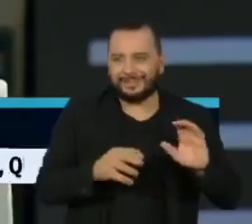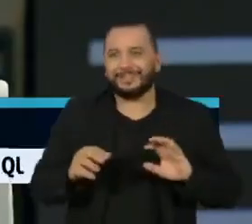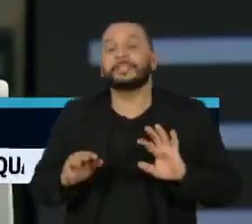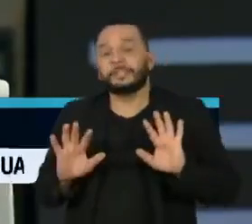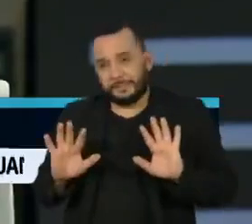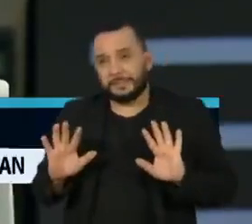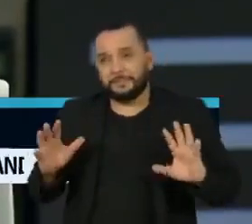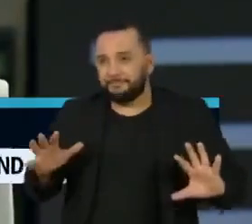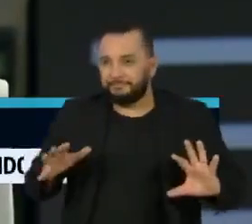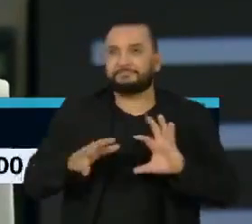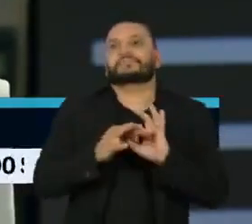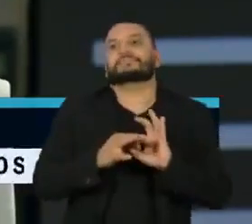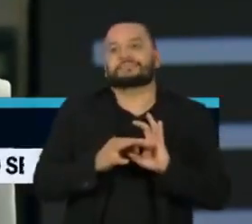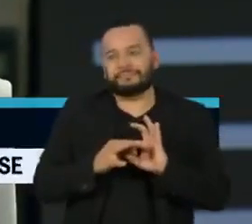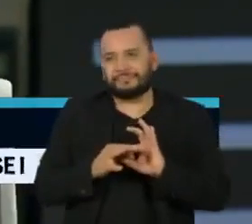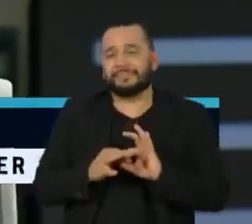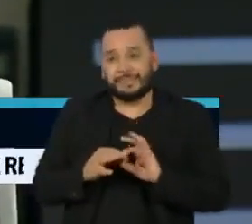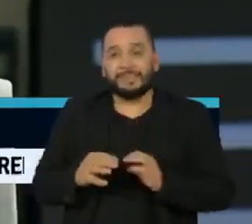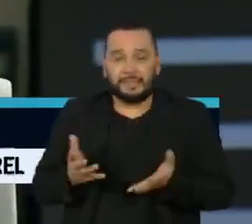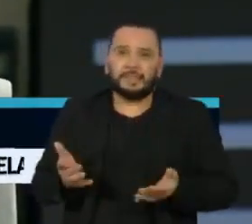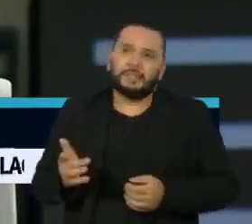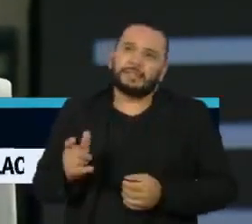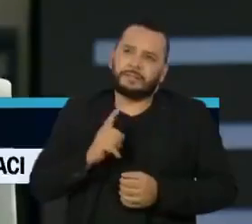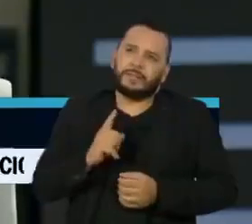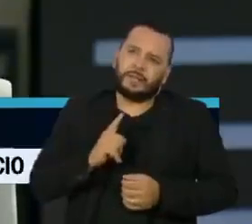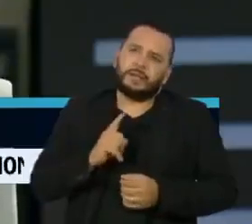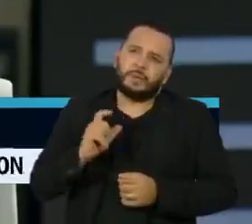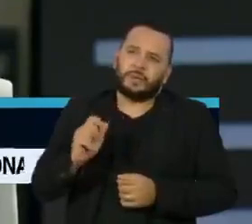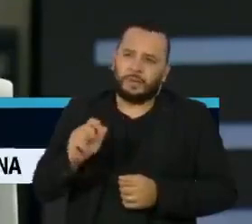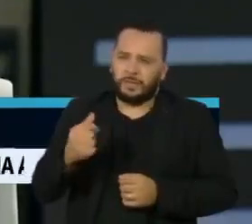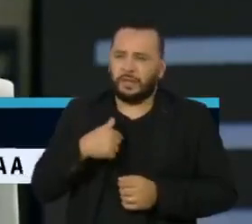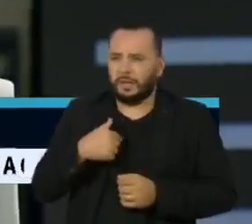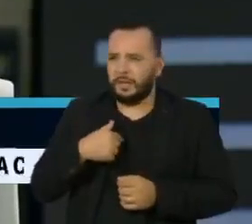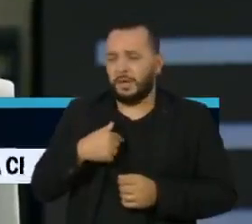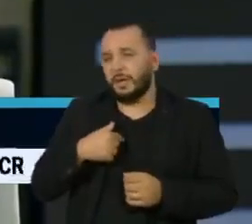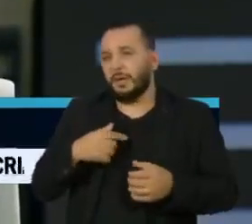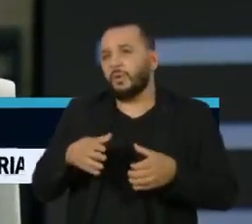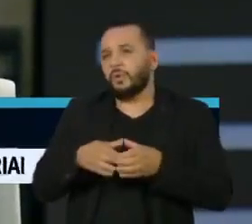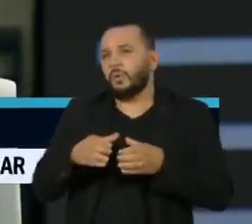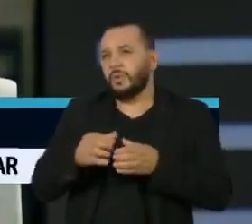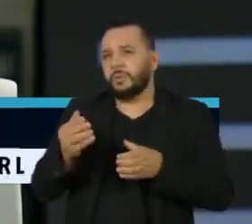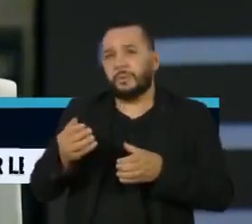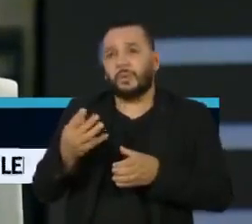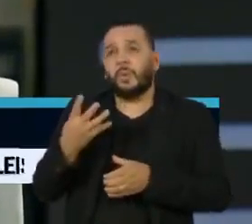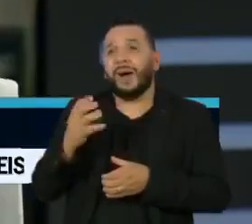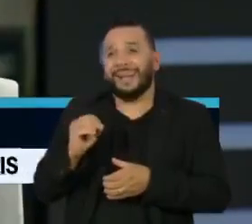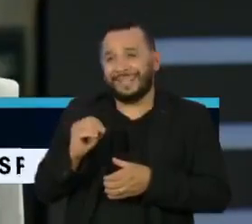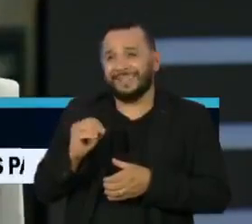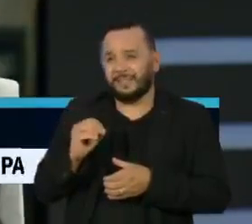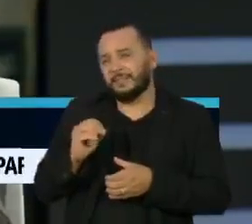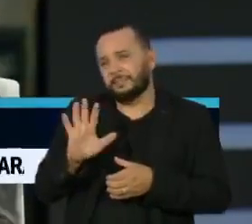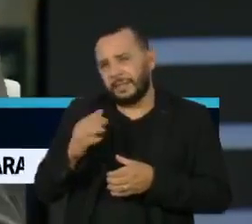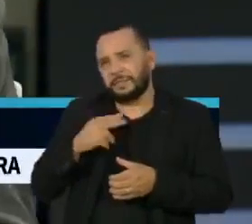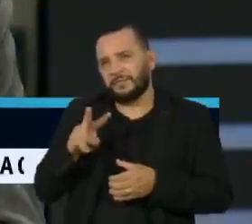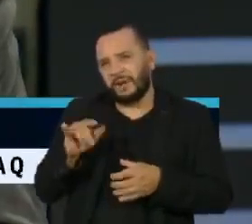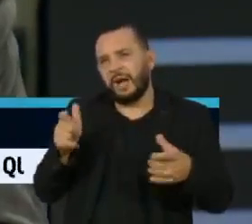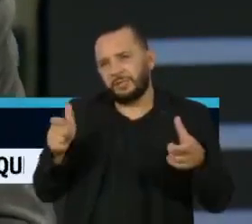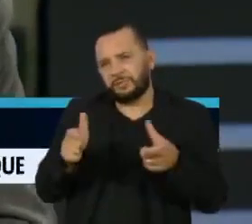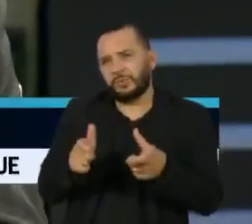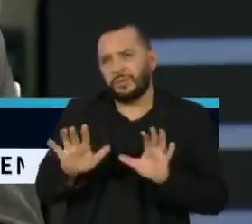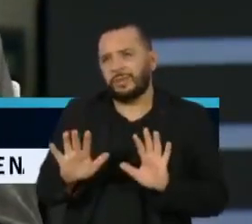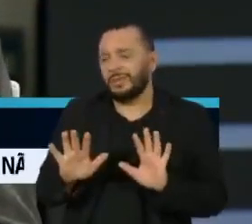reduzir, mas hoje está em torno de 40, vai perder uma parte importante, mas principalmente um fundo partidário, um fundo eleitoral.